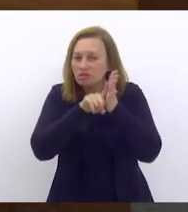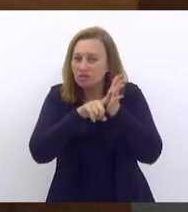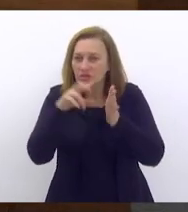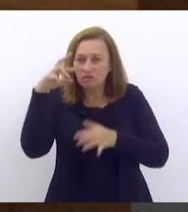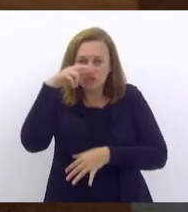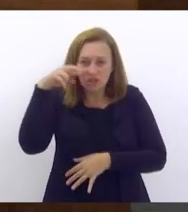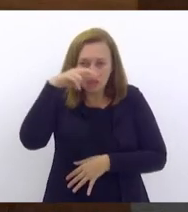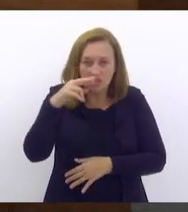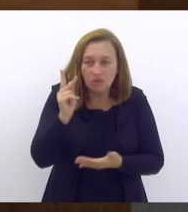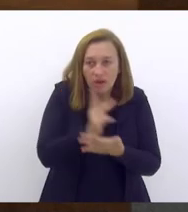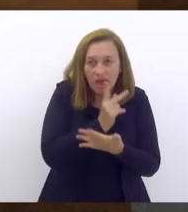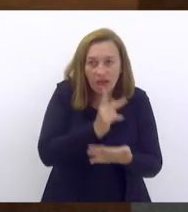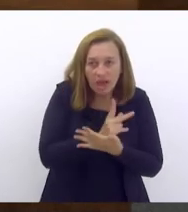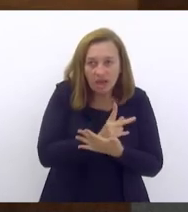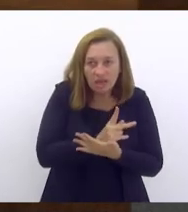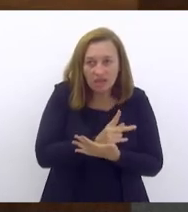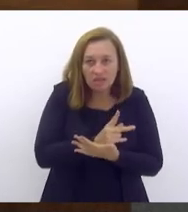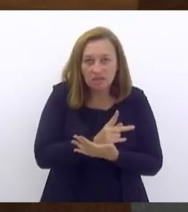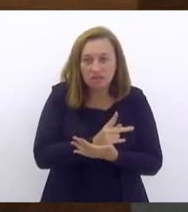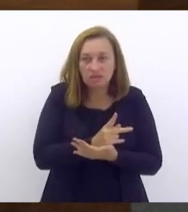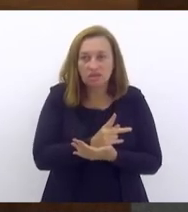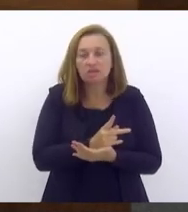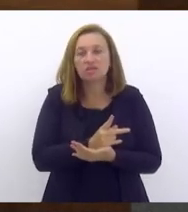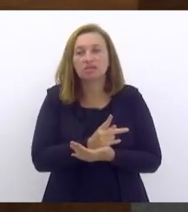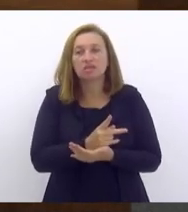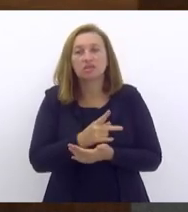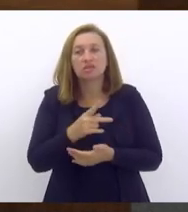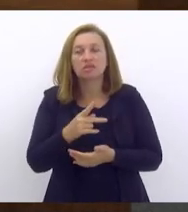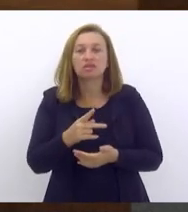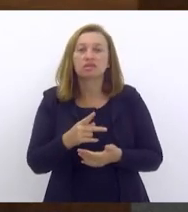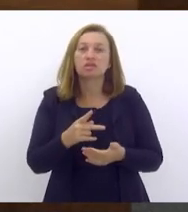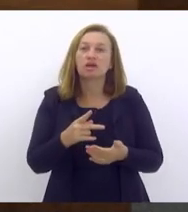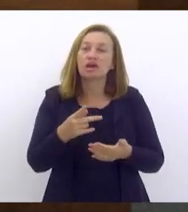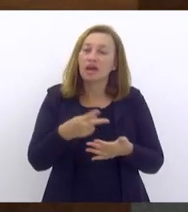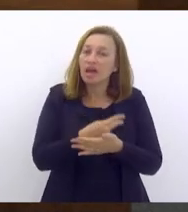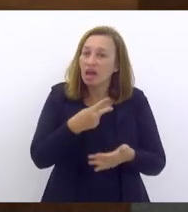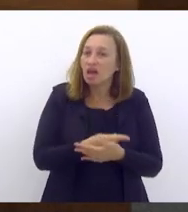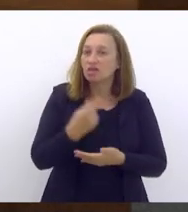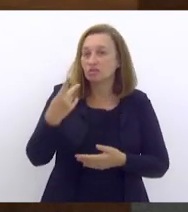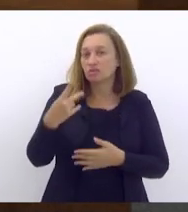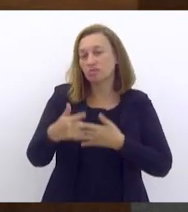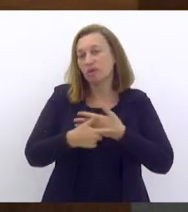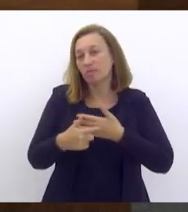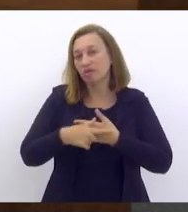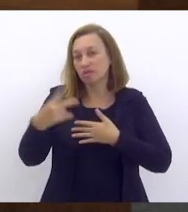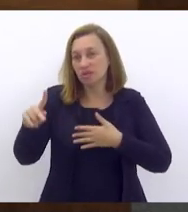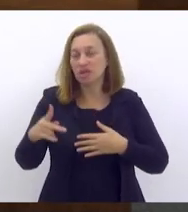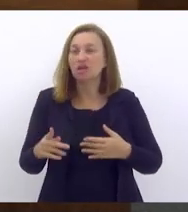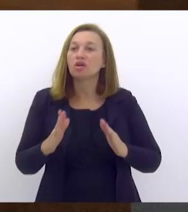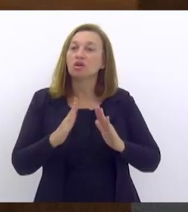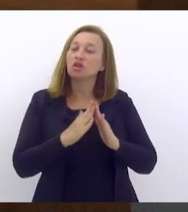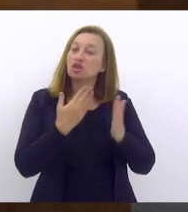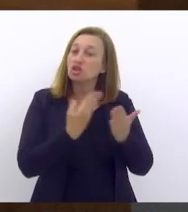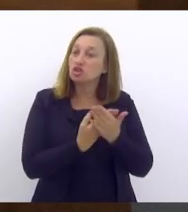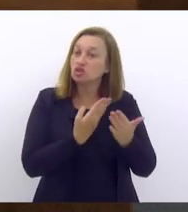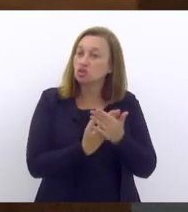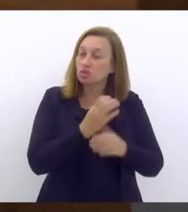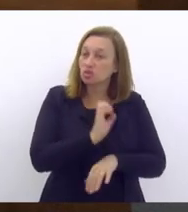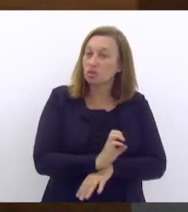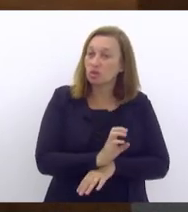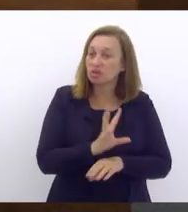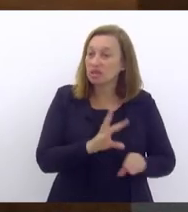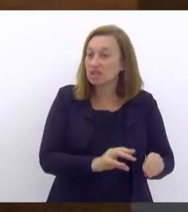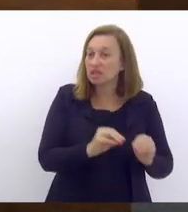errado e está fazendo barulho errado em cima do que ele quer fiscalizar. O Colégio Estadual Menezes Vieira é um colégio que está sendo